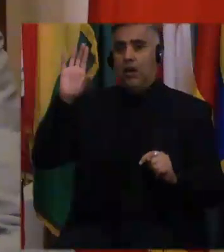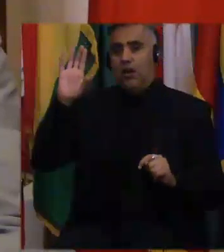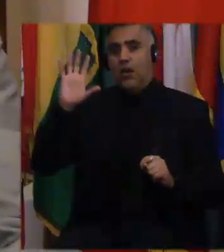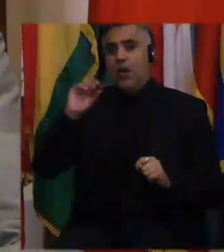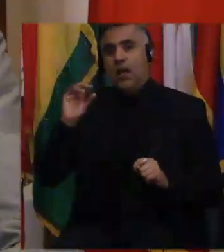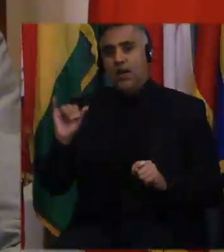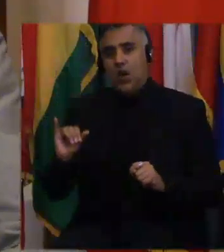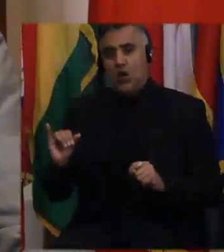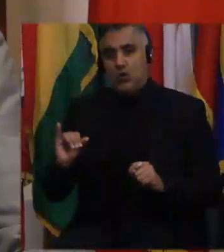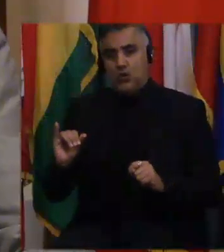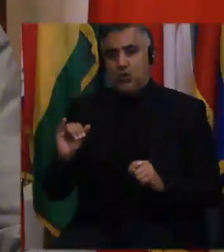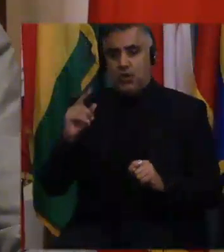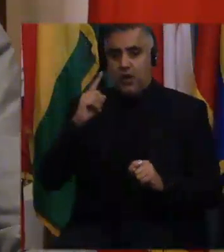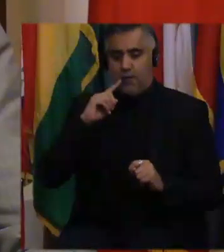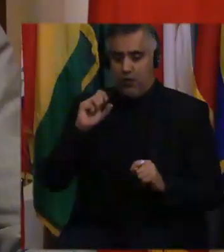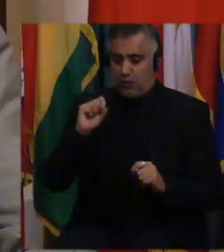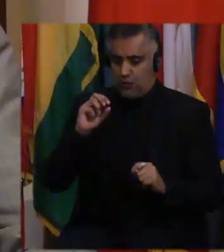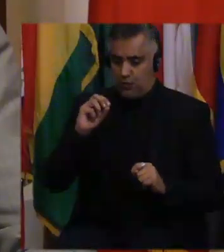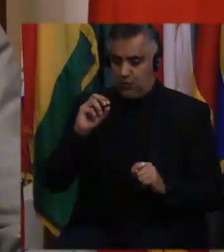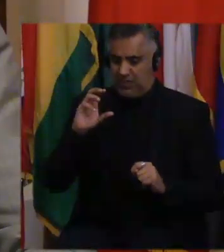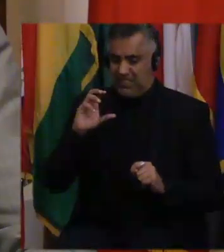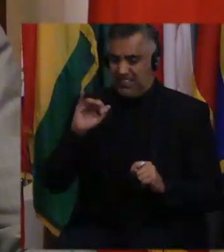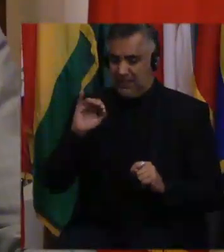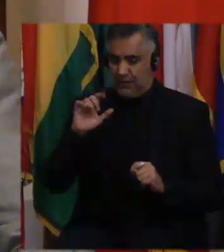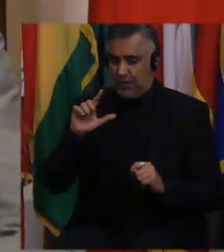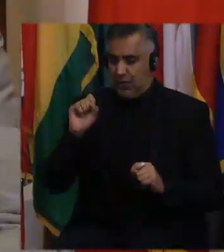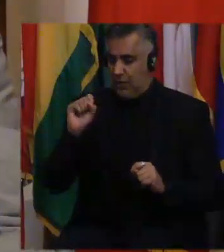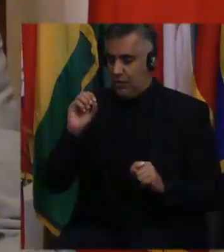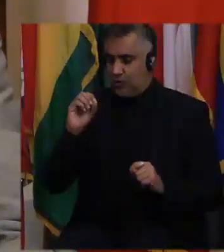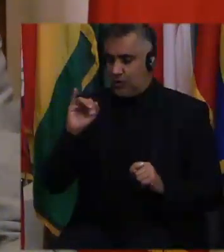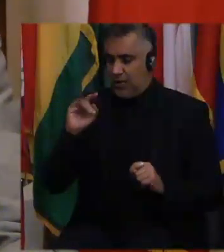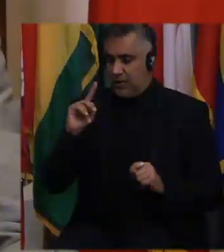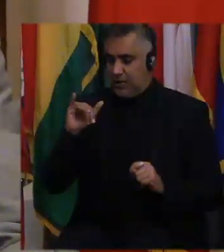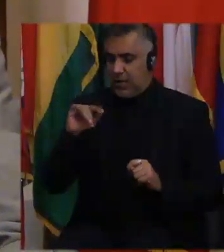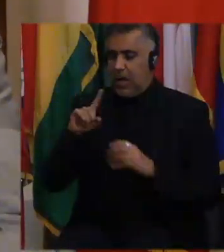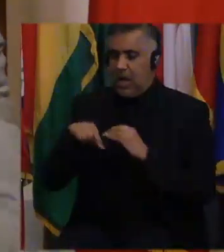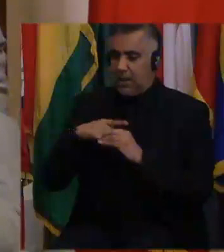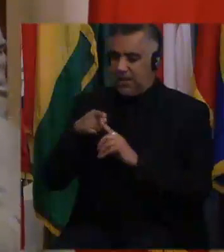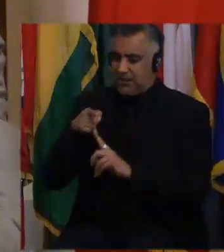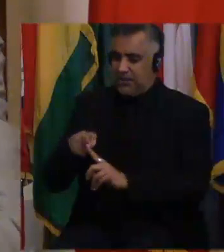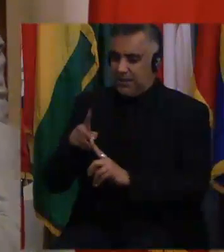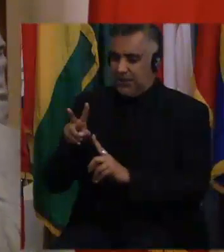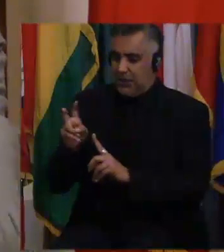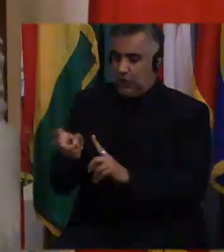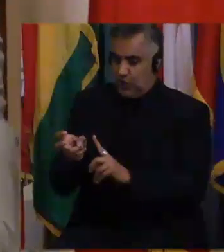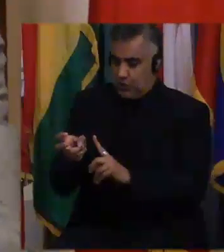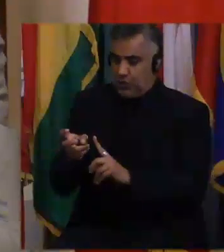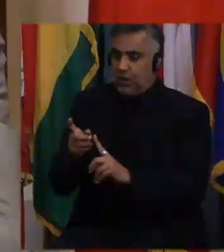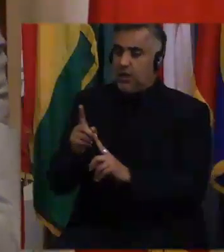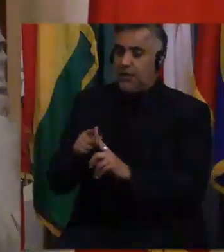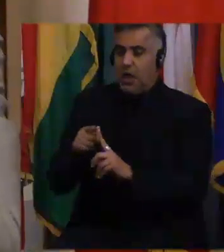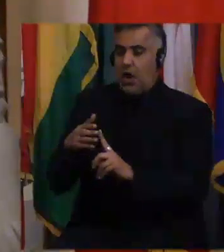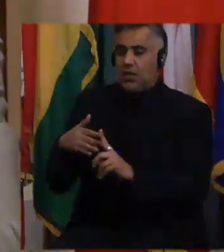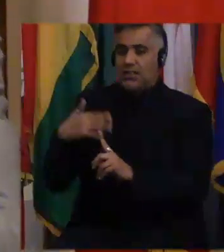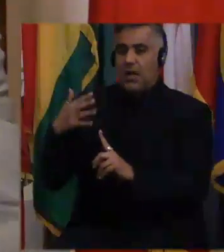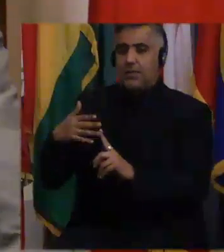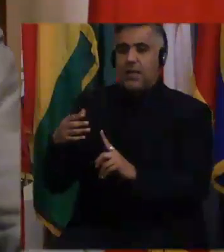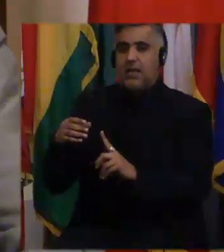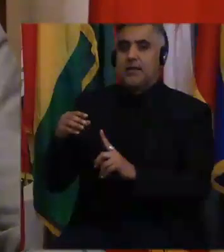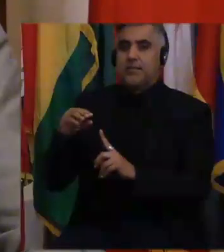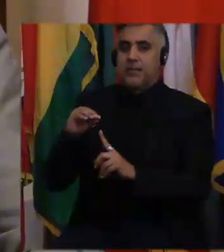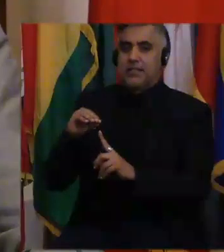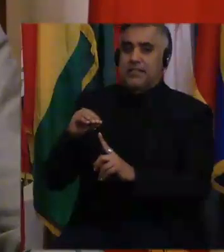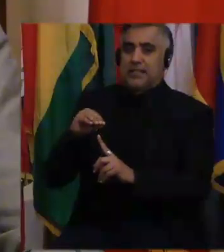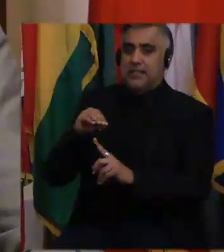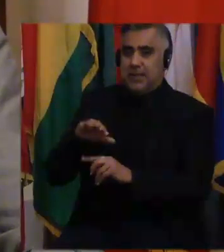sobre determinados pontos que somos normalmente estimulados por parte das organizações